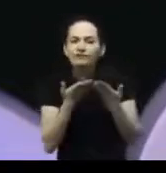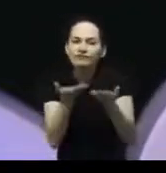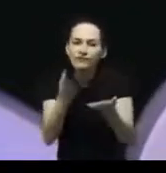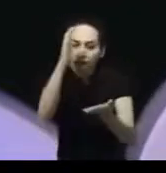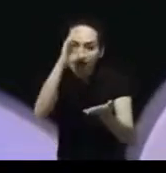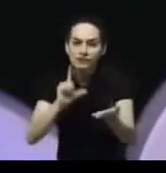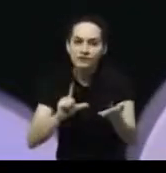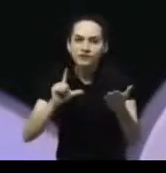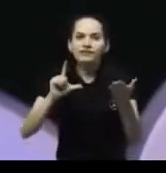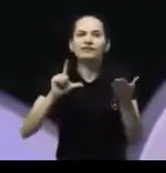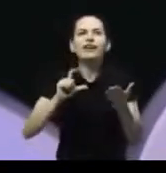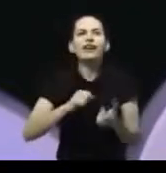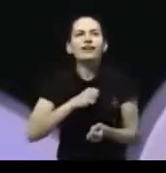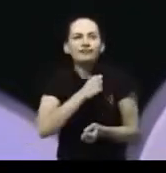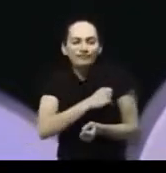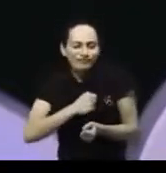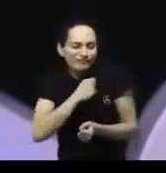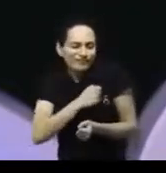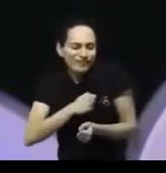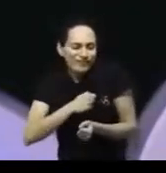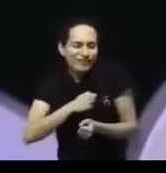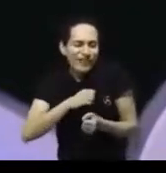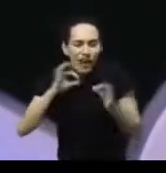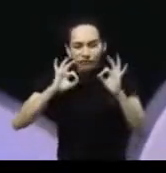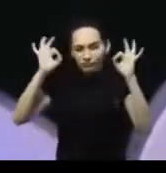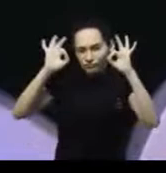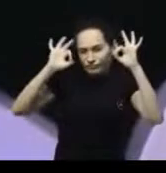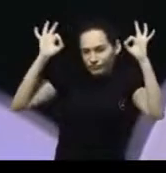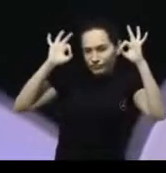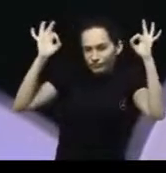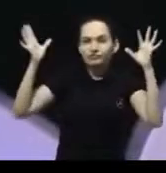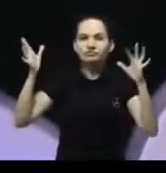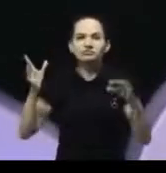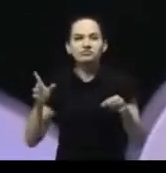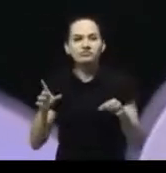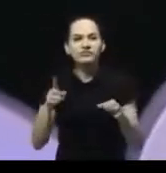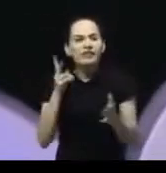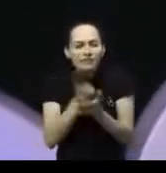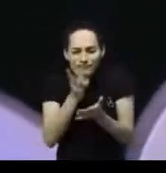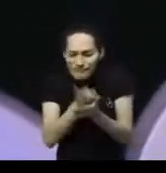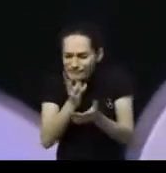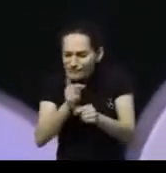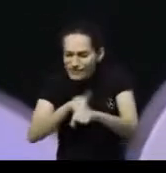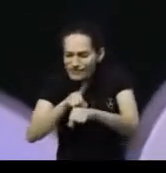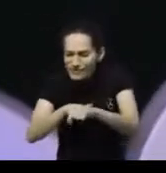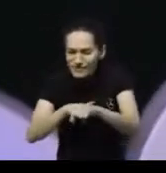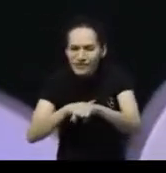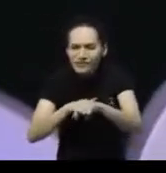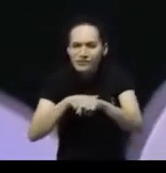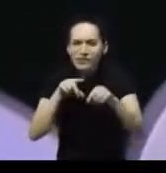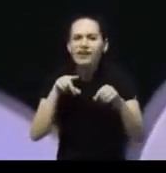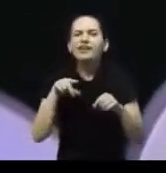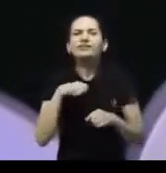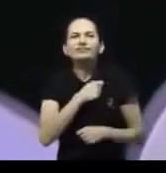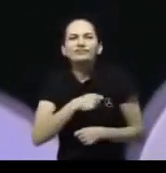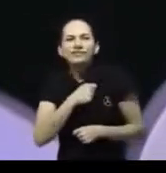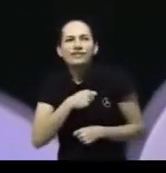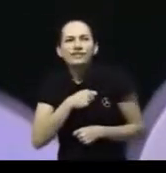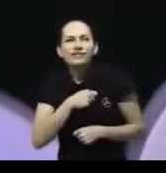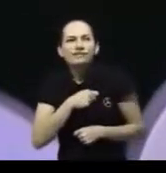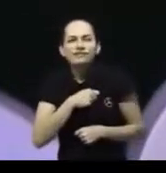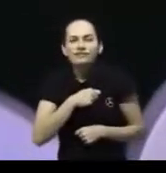o máximo prazer ao dirigir com muito luxo e ao mesmo tempo que eu posso tomar a satisfação a empreendedores brasileiros